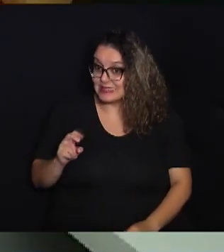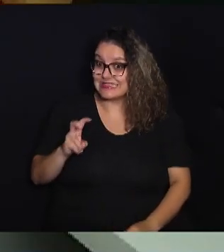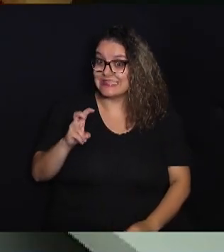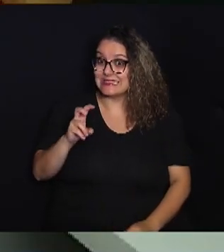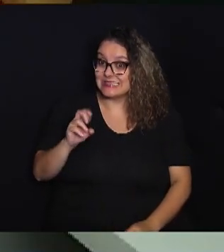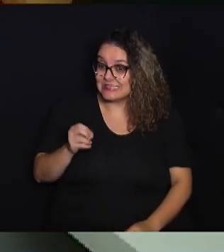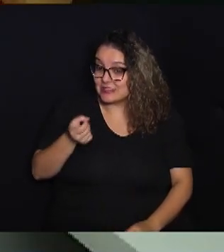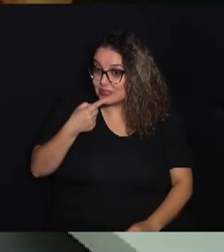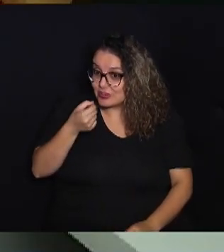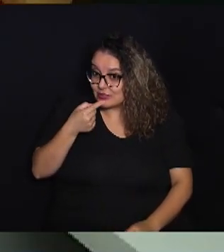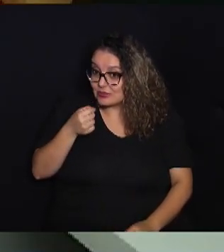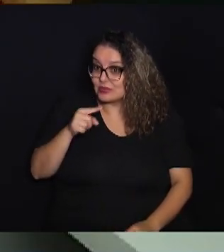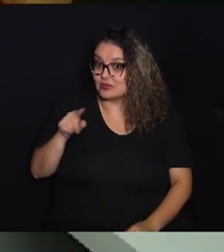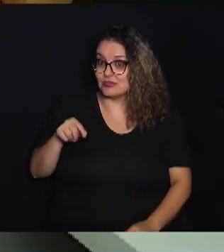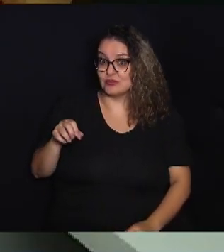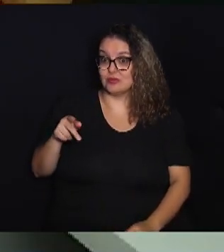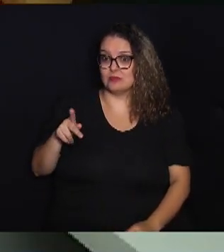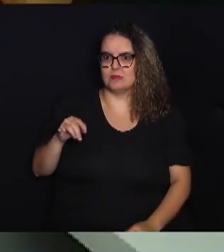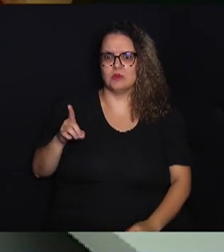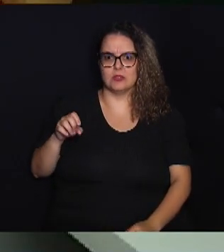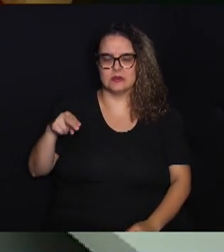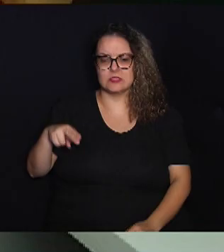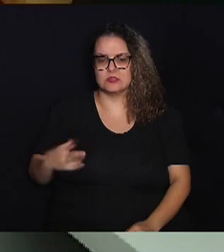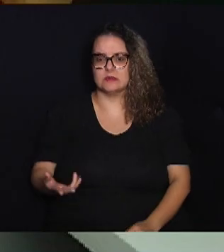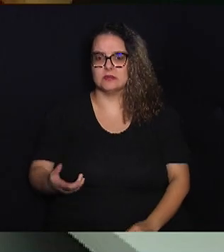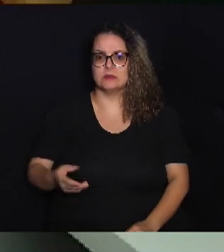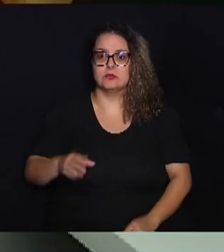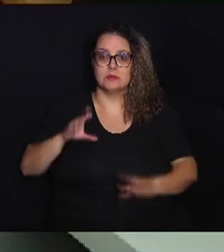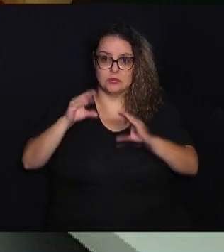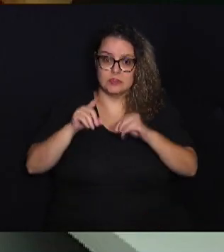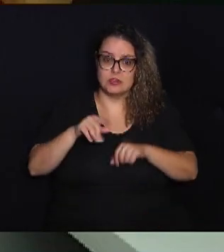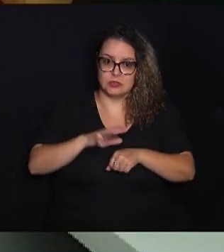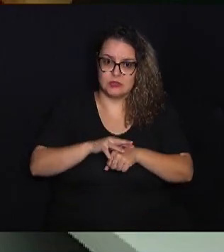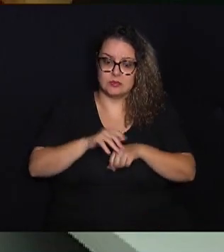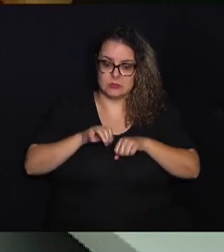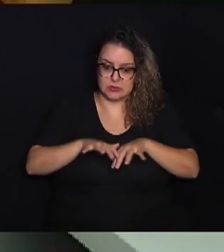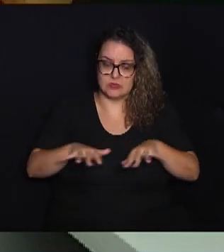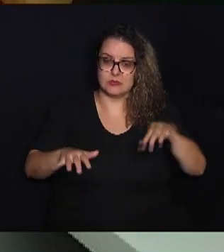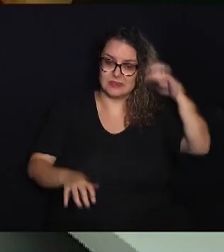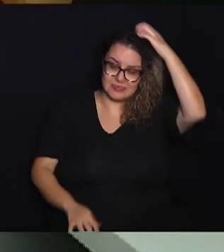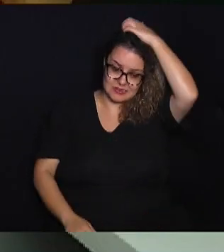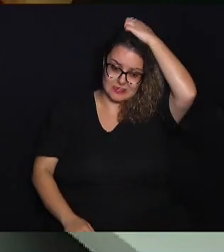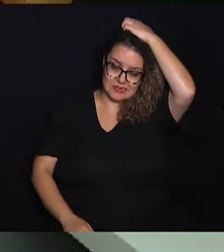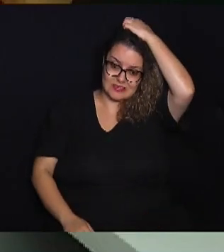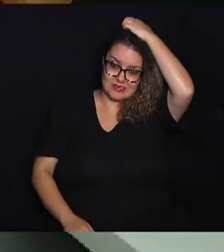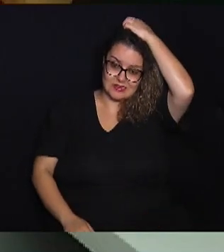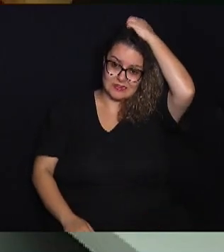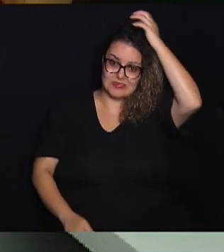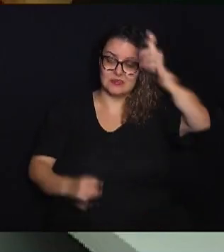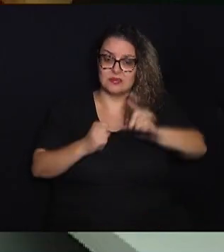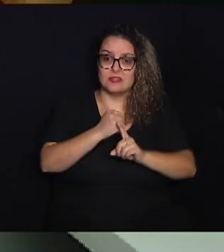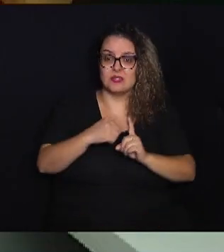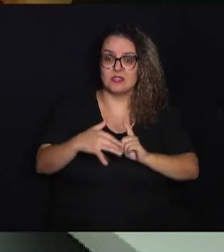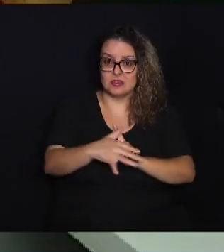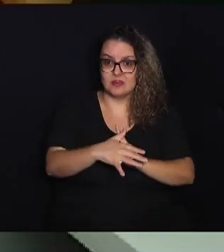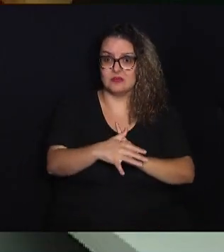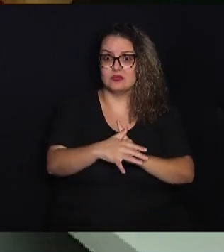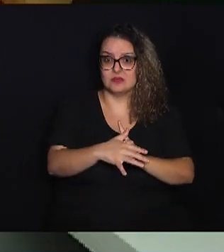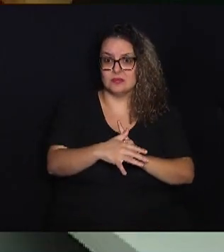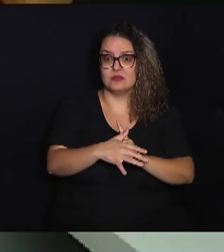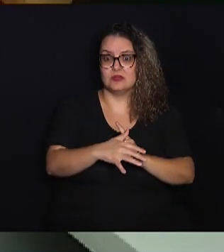10, 20, 50 comprimidos de Zolpidem por noite. Então, é uma epidemia, né? A gente está, as sociedades